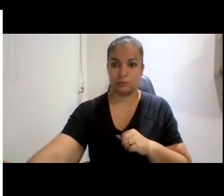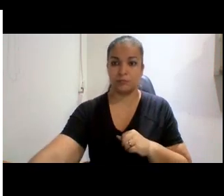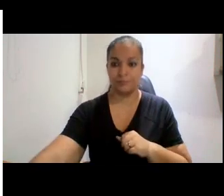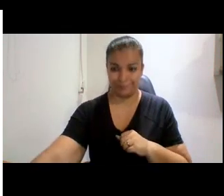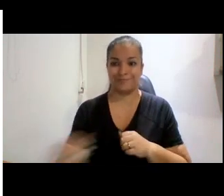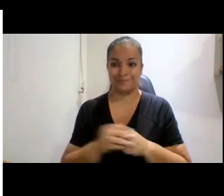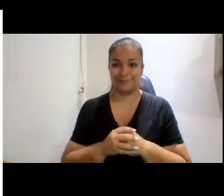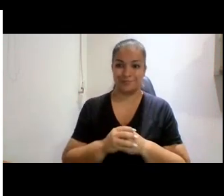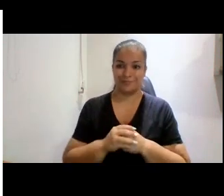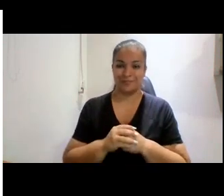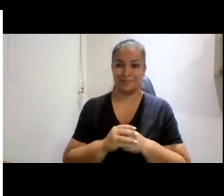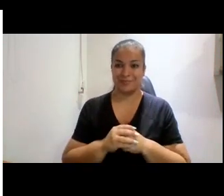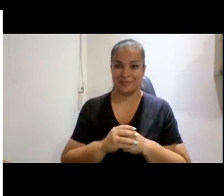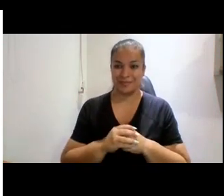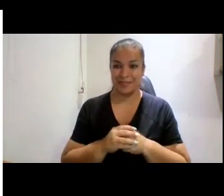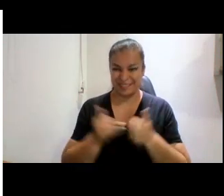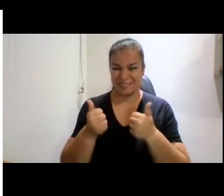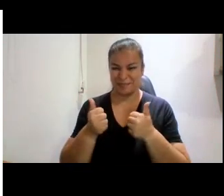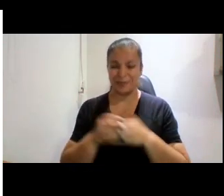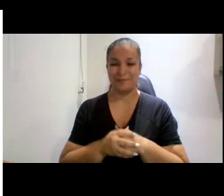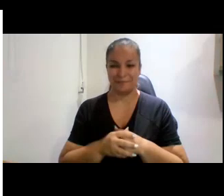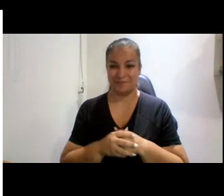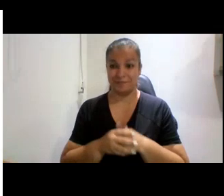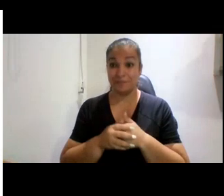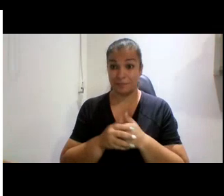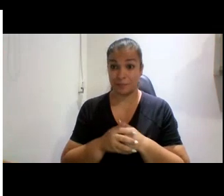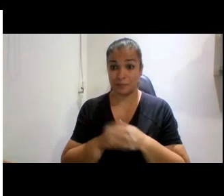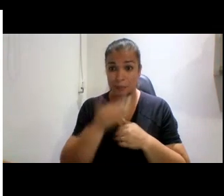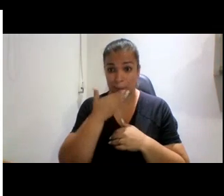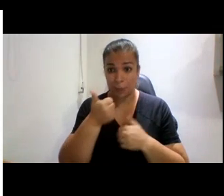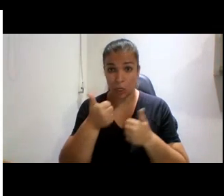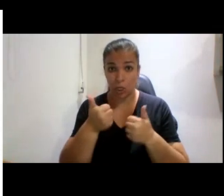Joia. É porque eu acho que assim fica melhor. Melhor aí, Paulo?